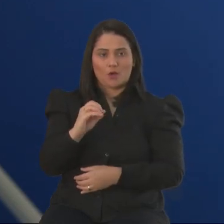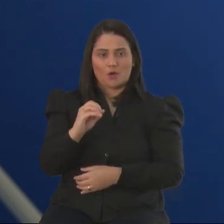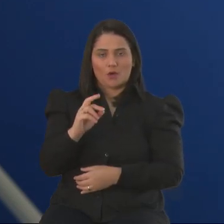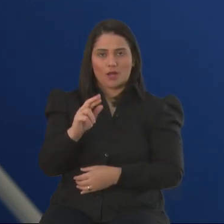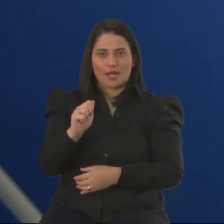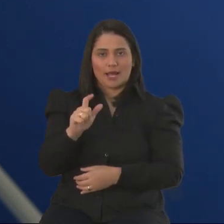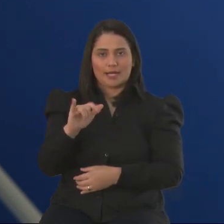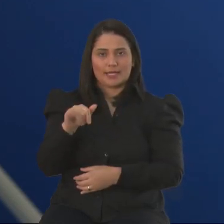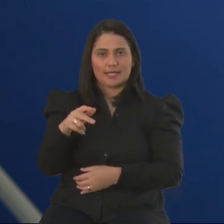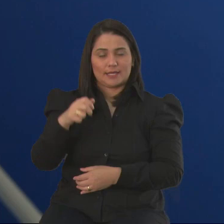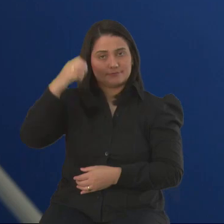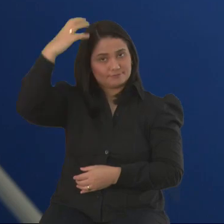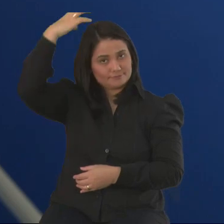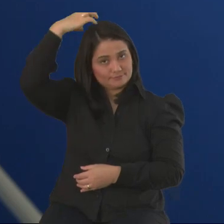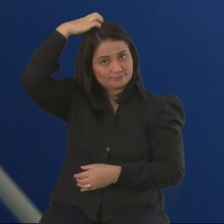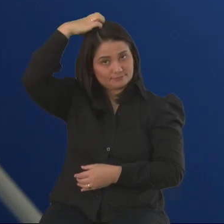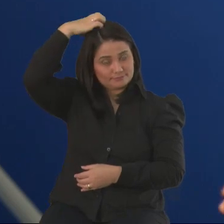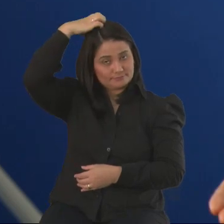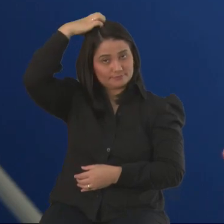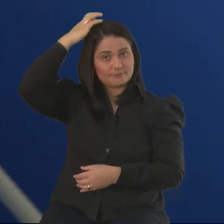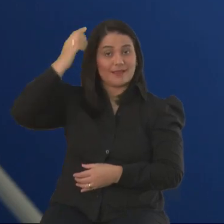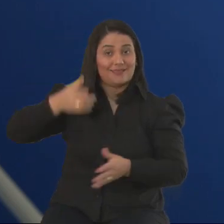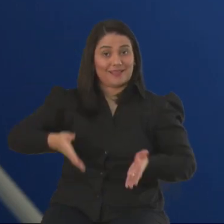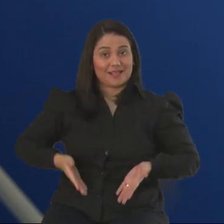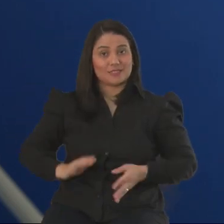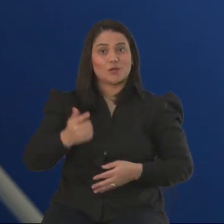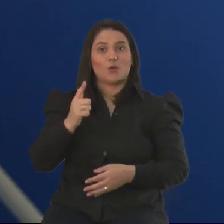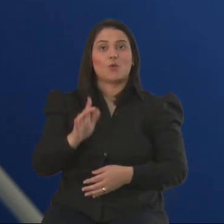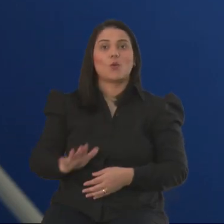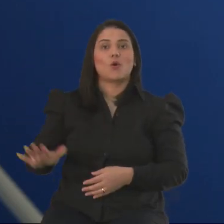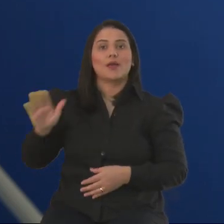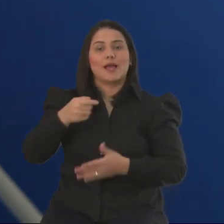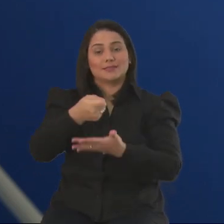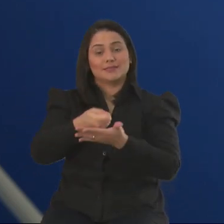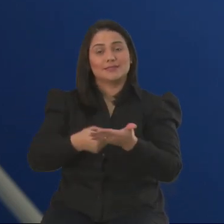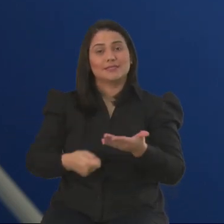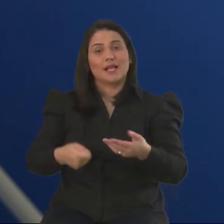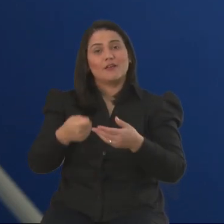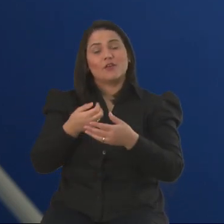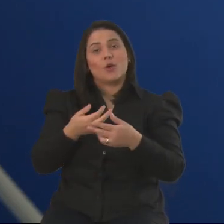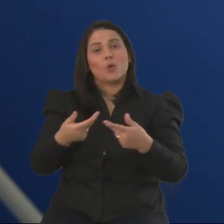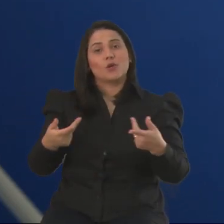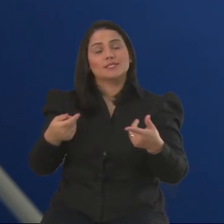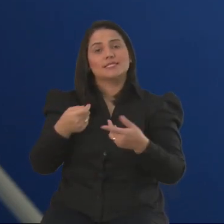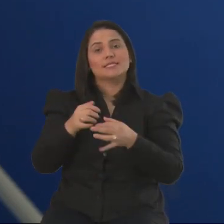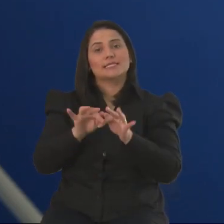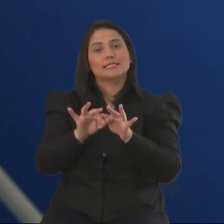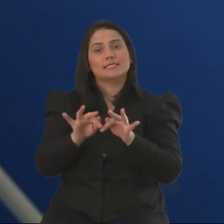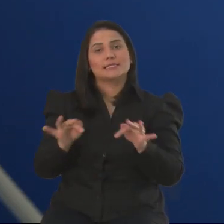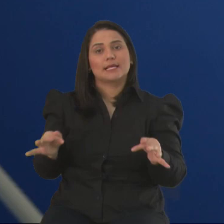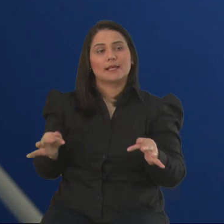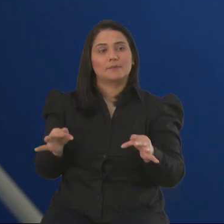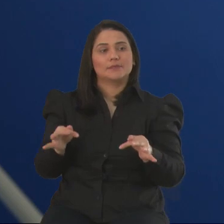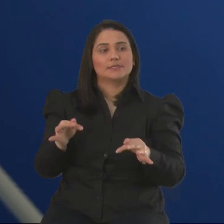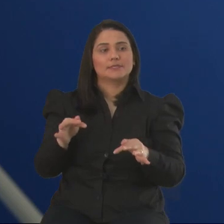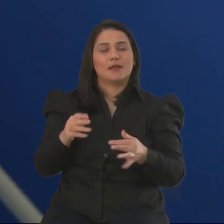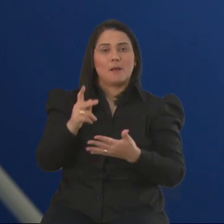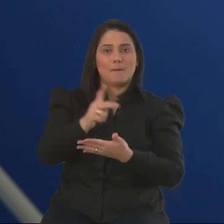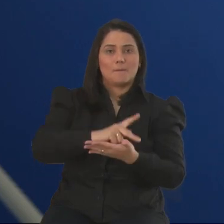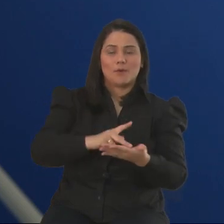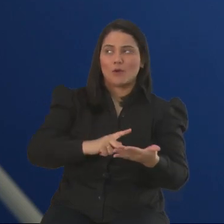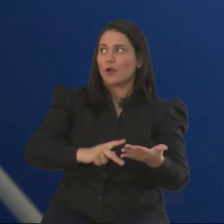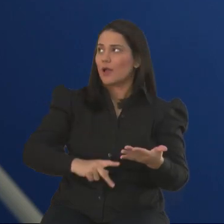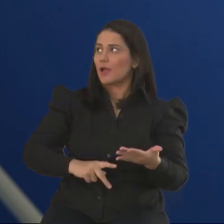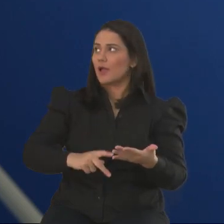Poetisa nascida em Goiás, Cora é conhecida como a escritora das coisas simples. Além de poemas, ela escreveu contos e obras de